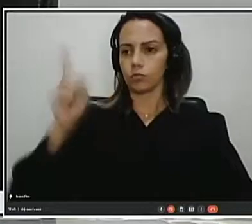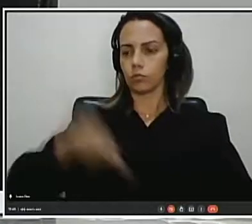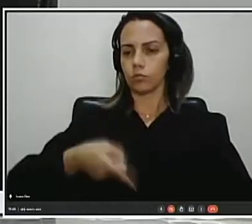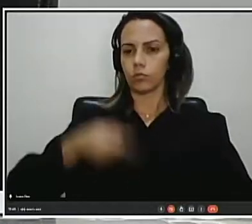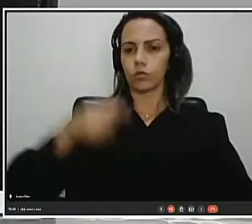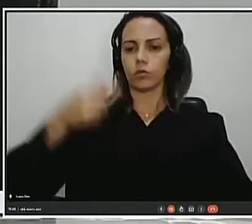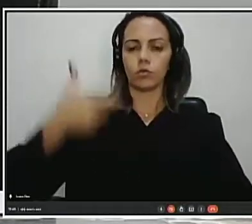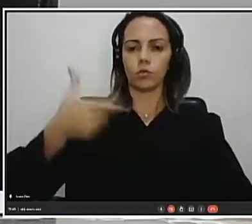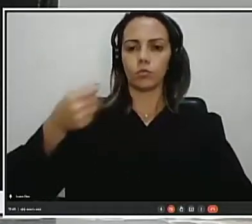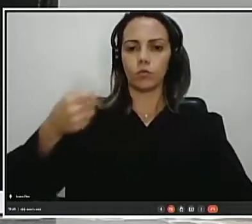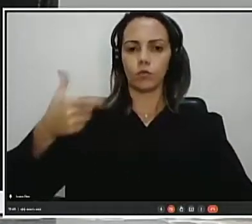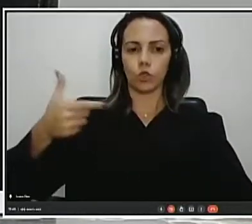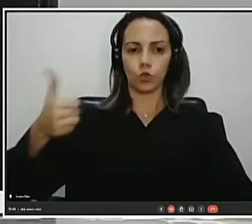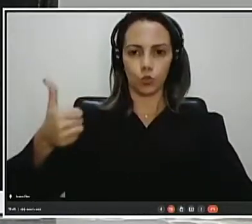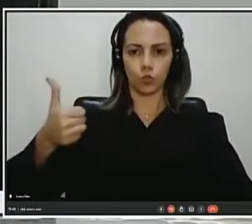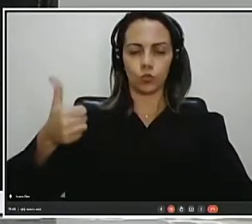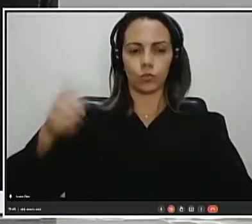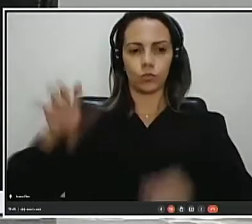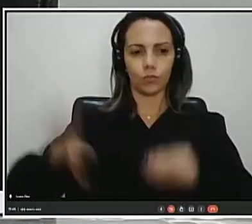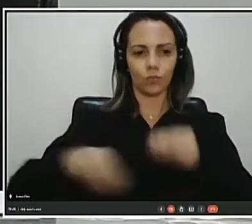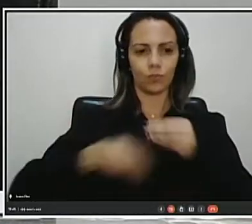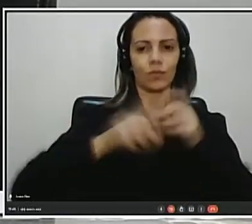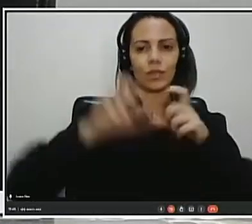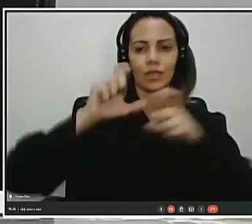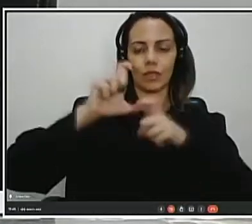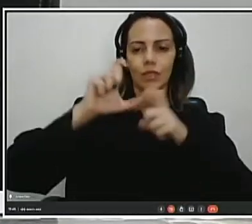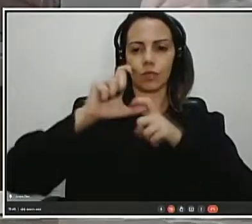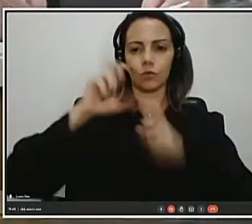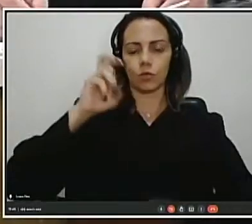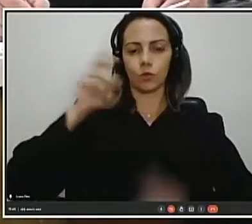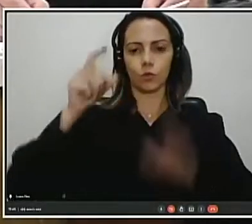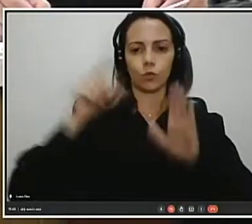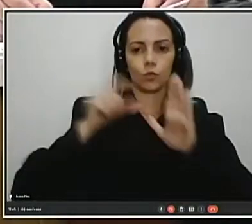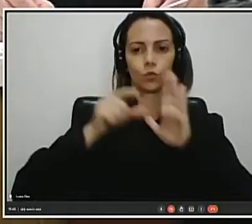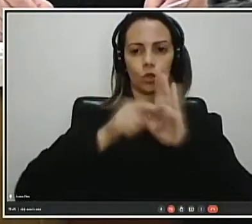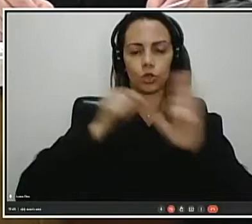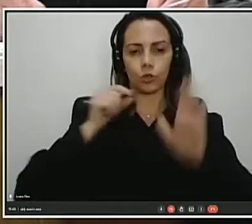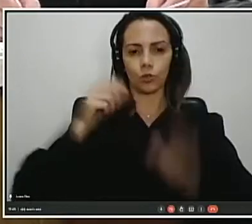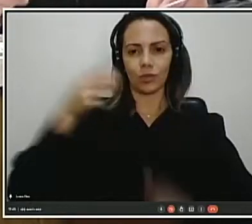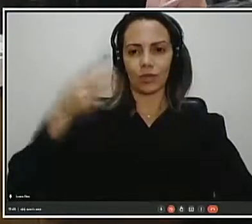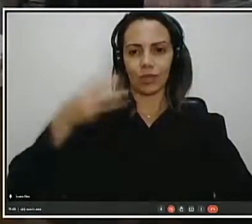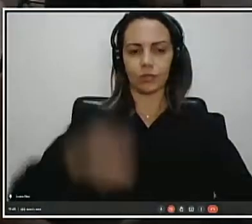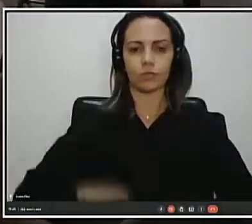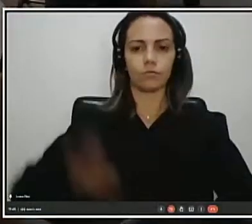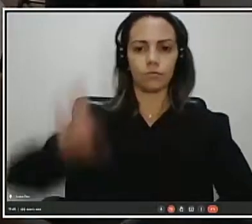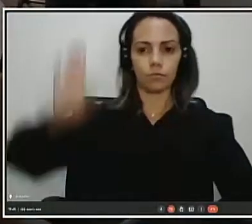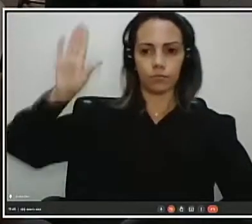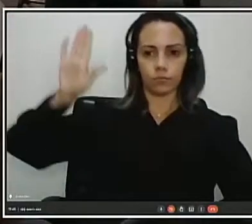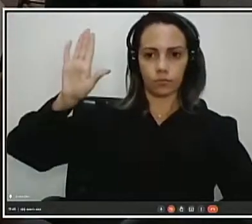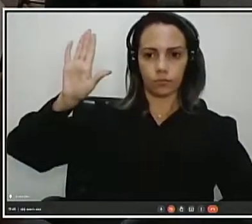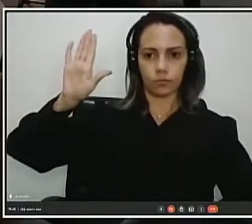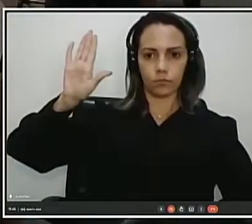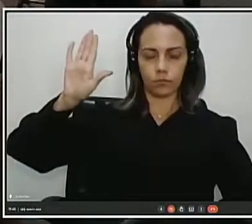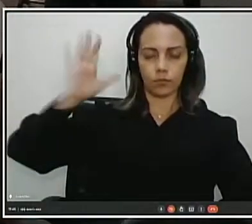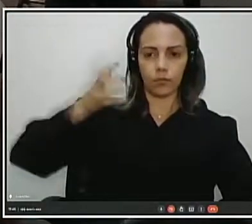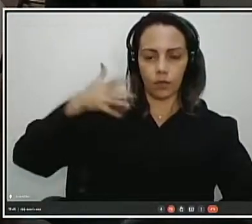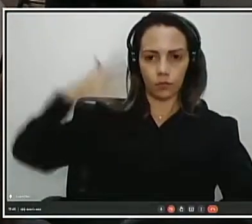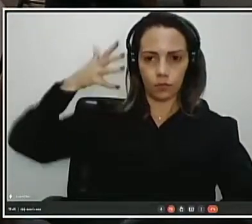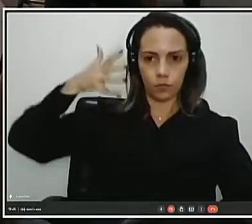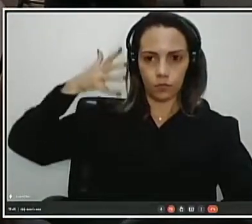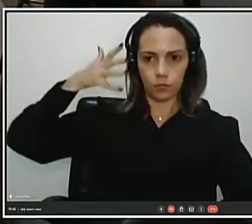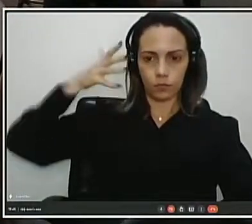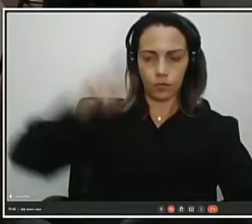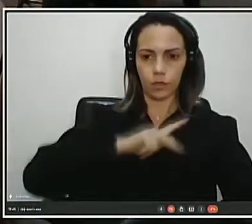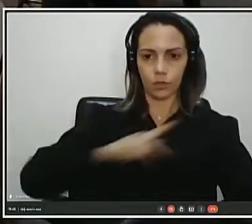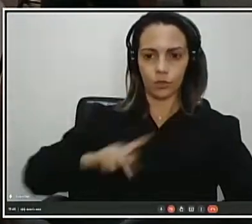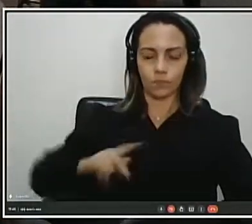2021, incluindo o inciso 5 no artigo 13. Pela ordem, senhor presidente. Sim.